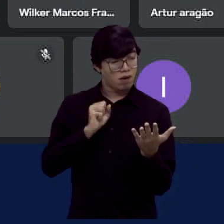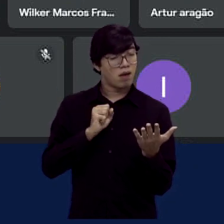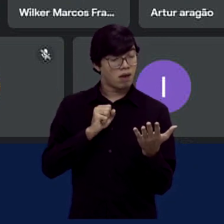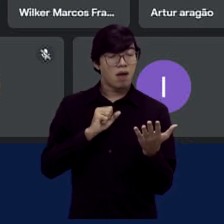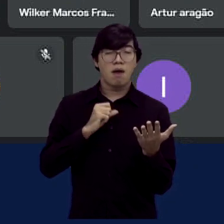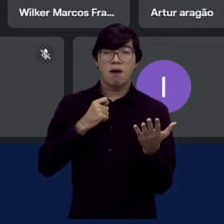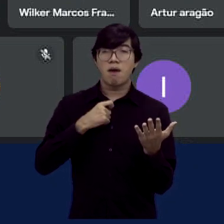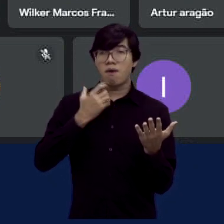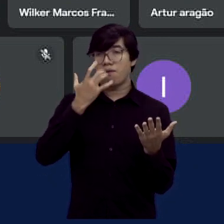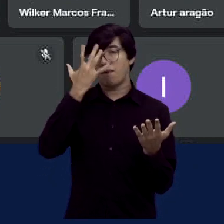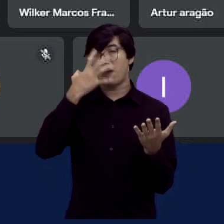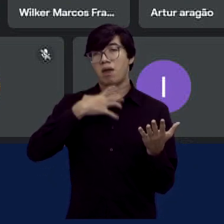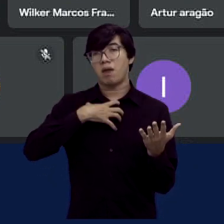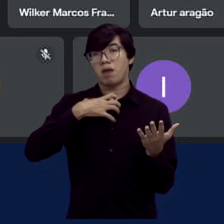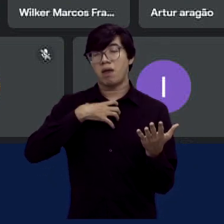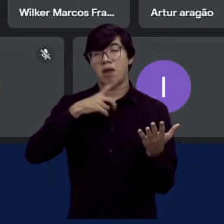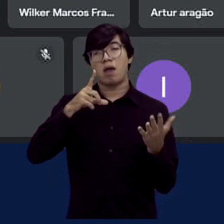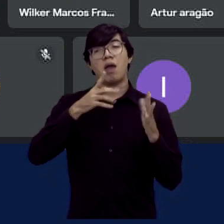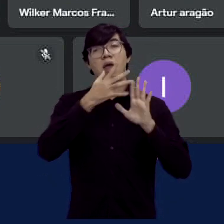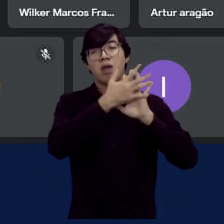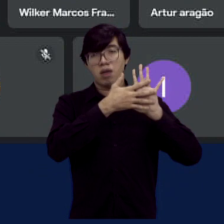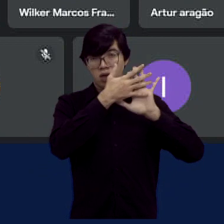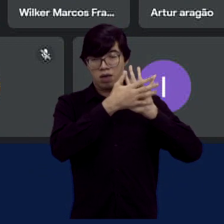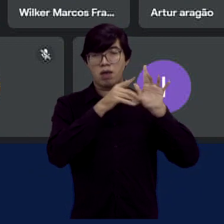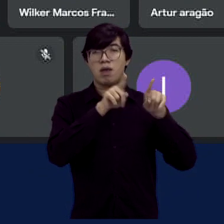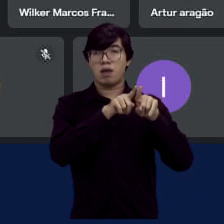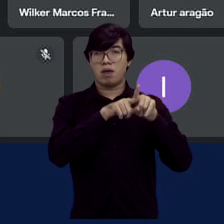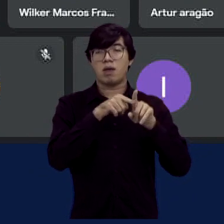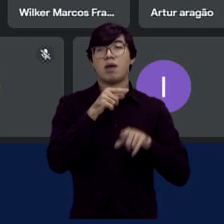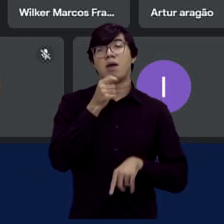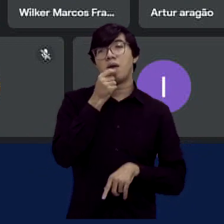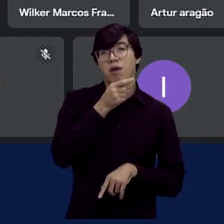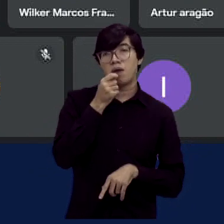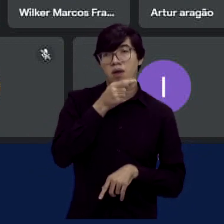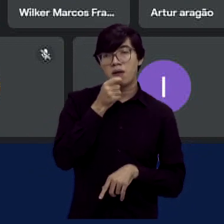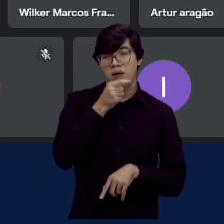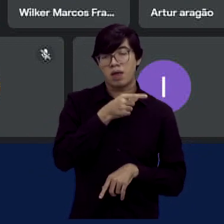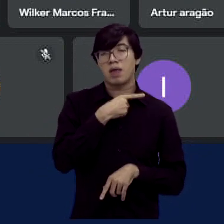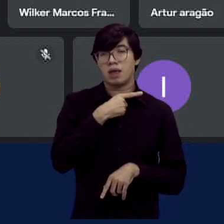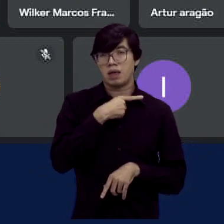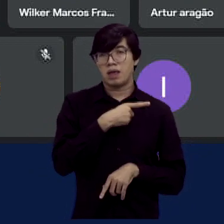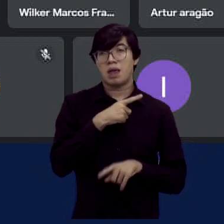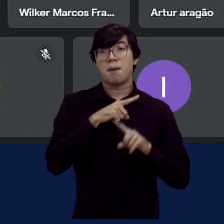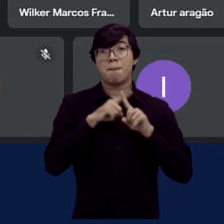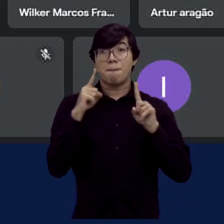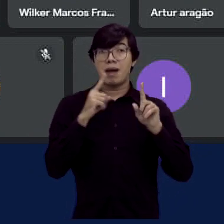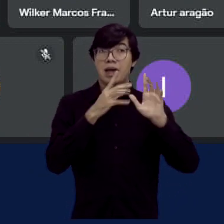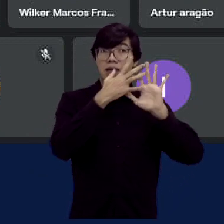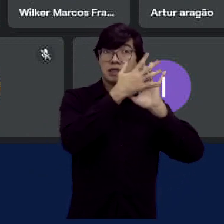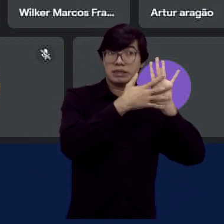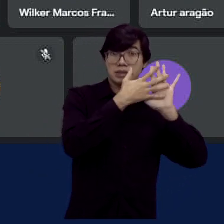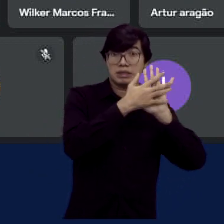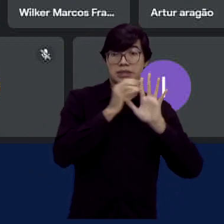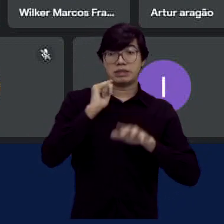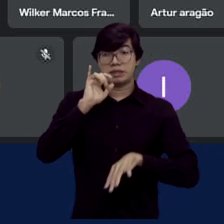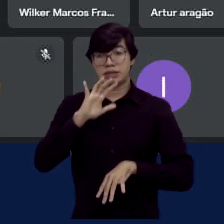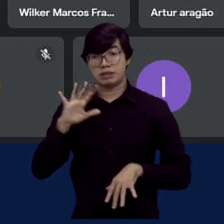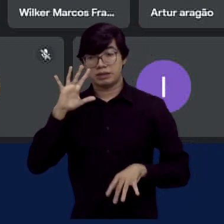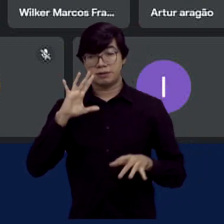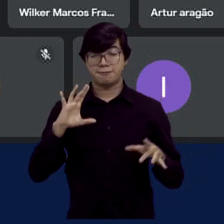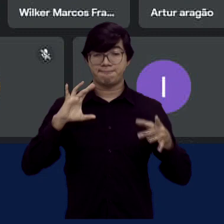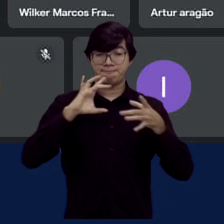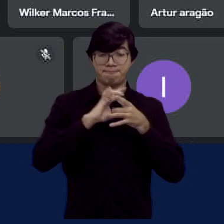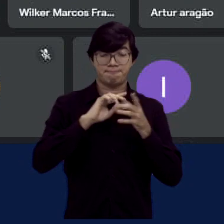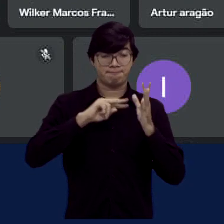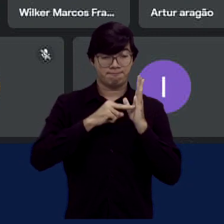Mas, quando você une imagem e texto, aquilo se torna maior. Bem como na própria Turma da Mônica, há quadrinhos